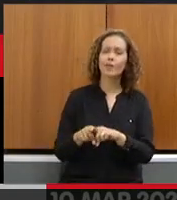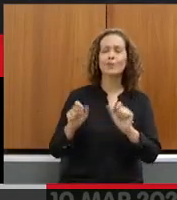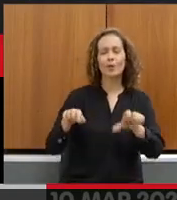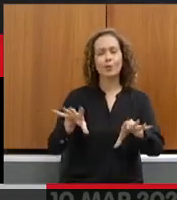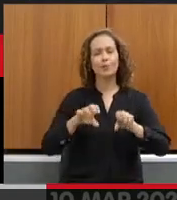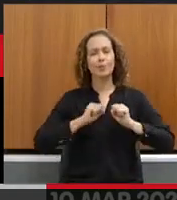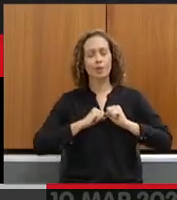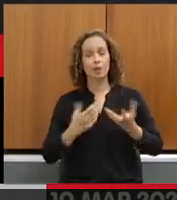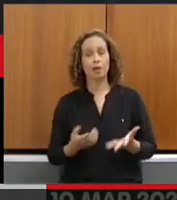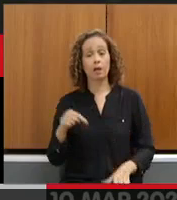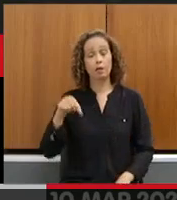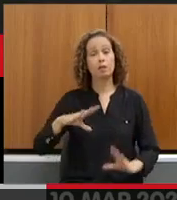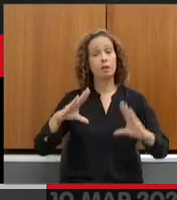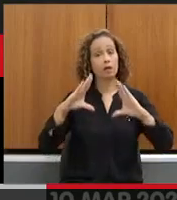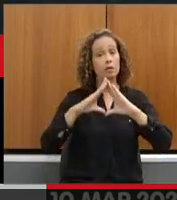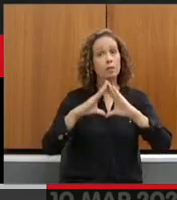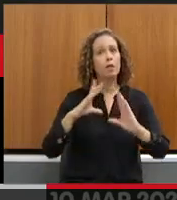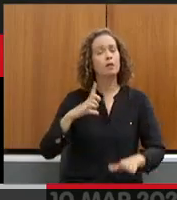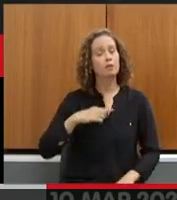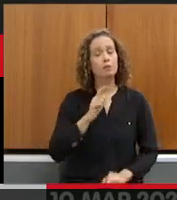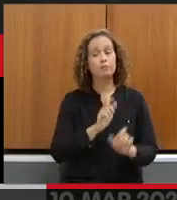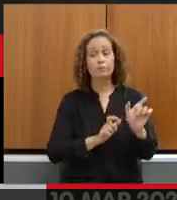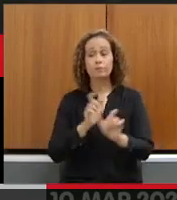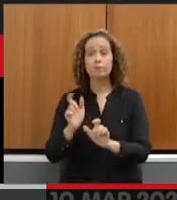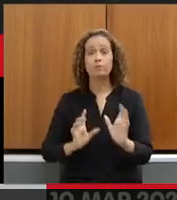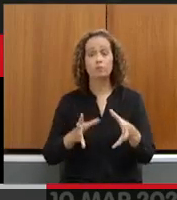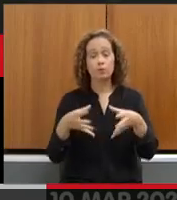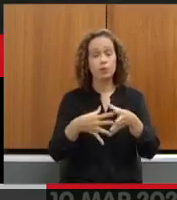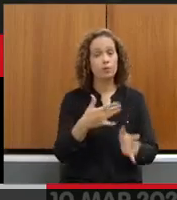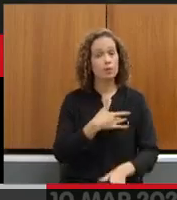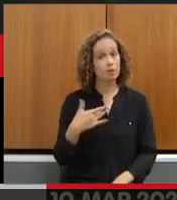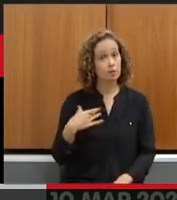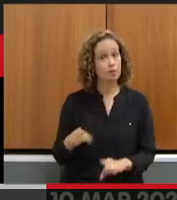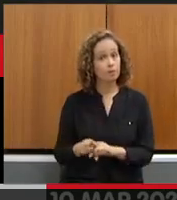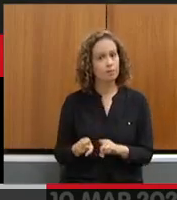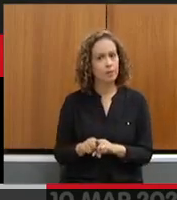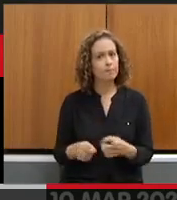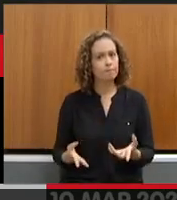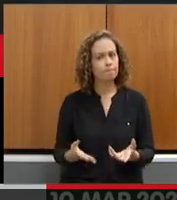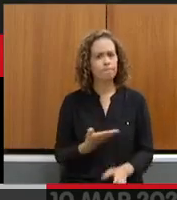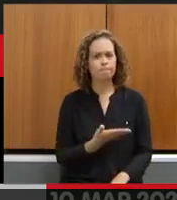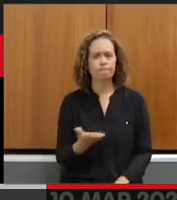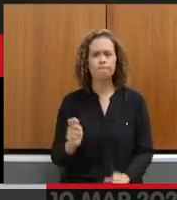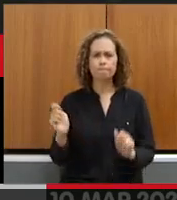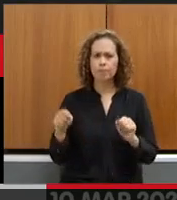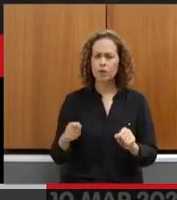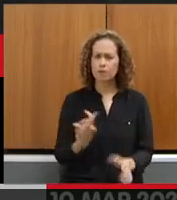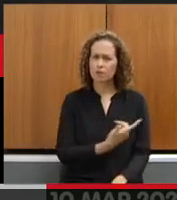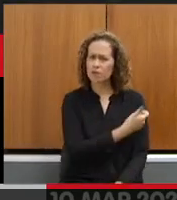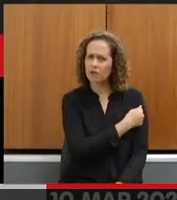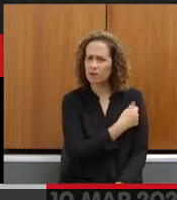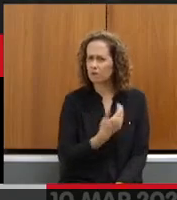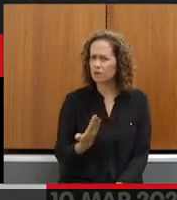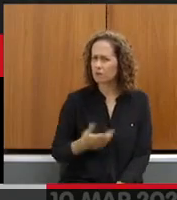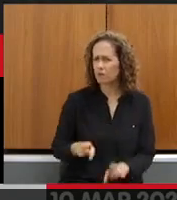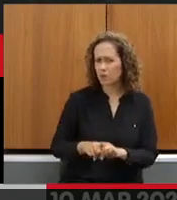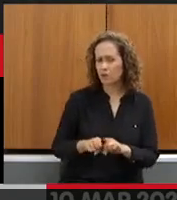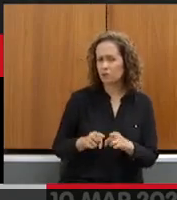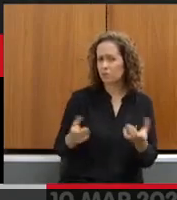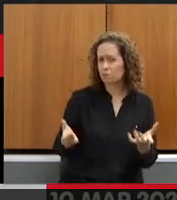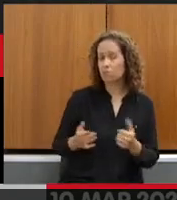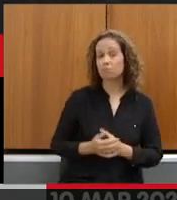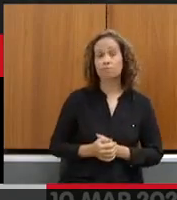aqui na Assembleia nós temos os servidores da comissão de saúde e elas podem ser vacinadas dessa lógica